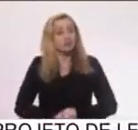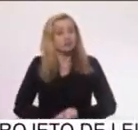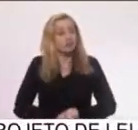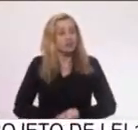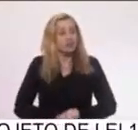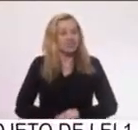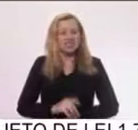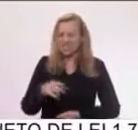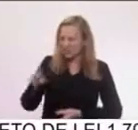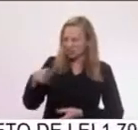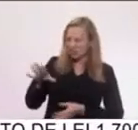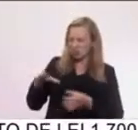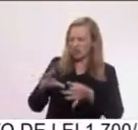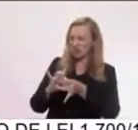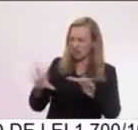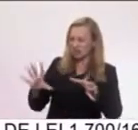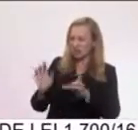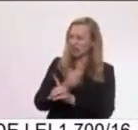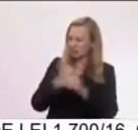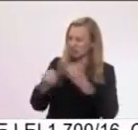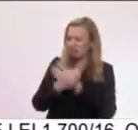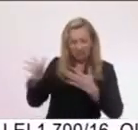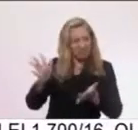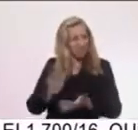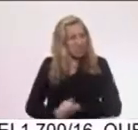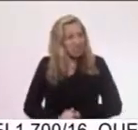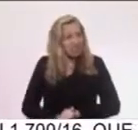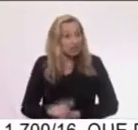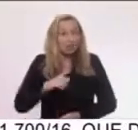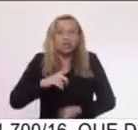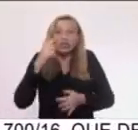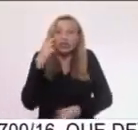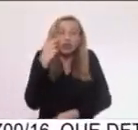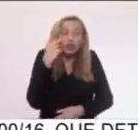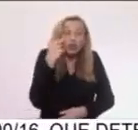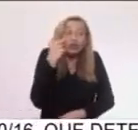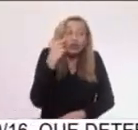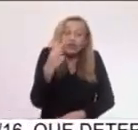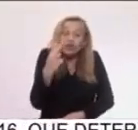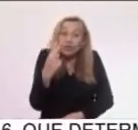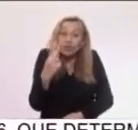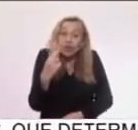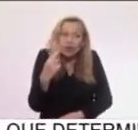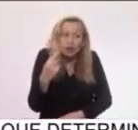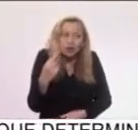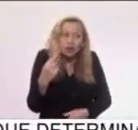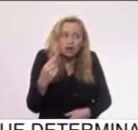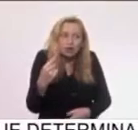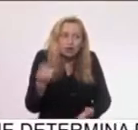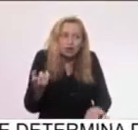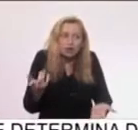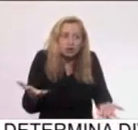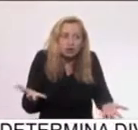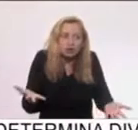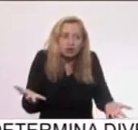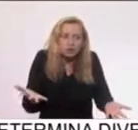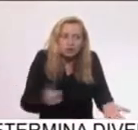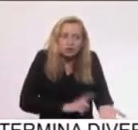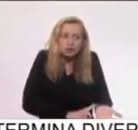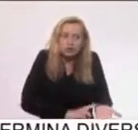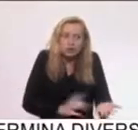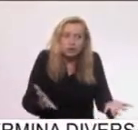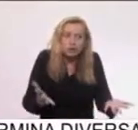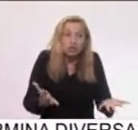desse socialismo e liberdade, que teve uma visão absolutamente deturpada dos fatos, e é impressionante,